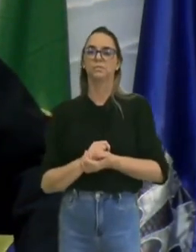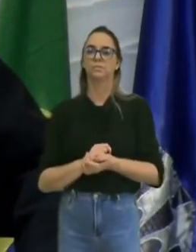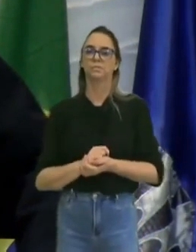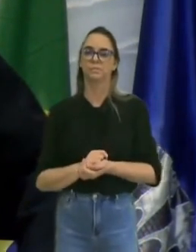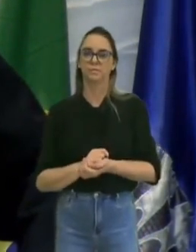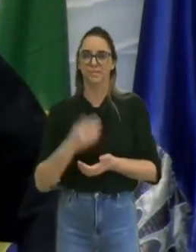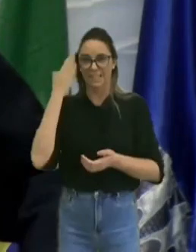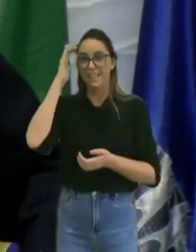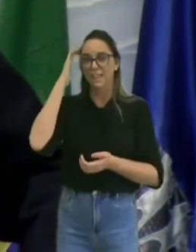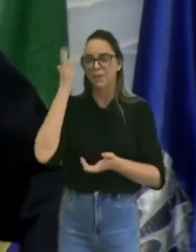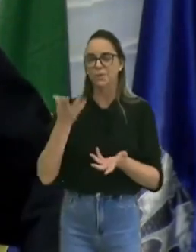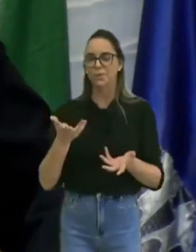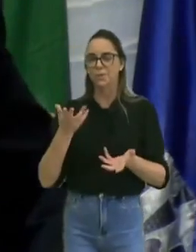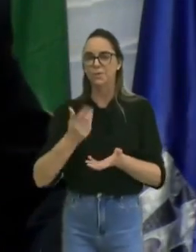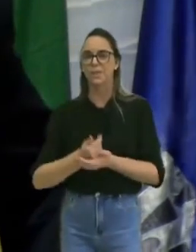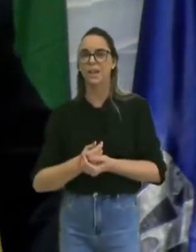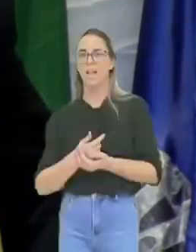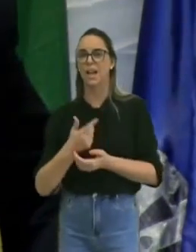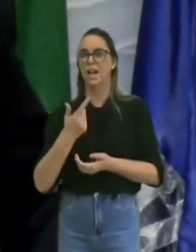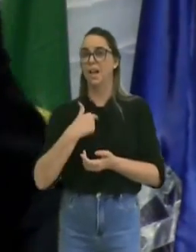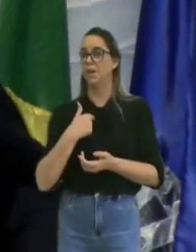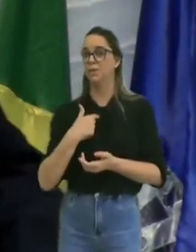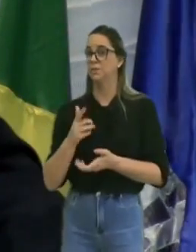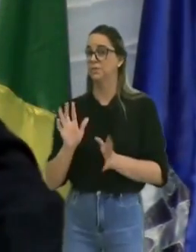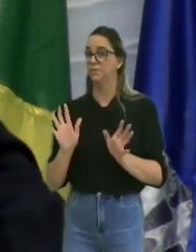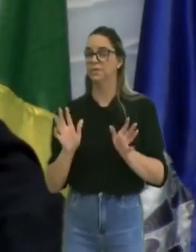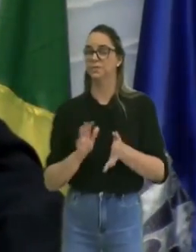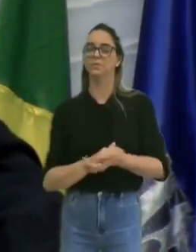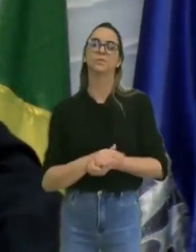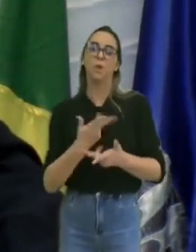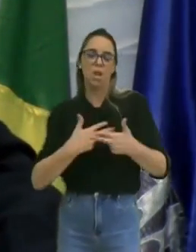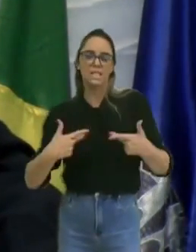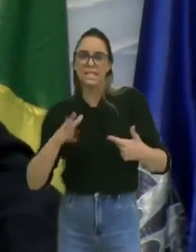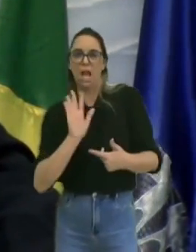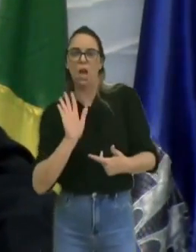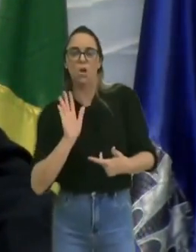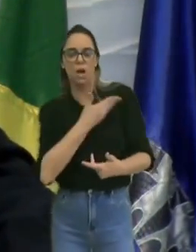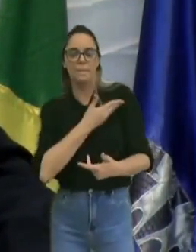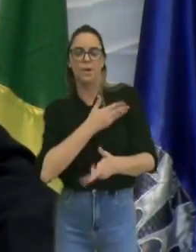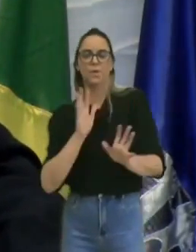Entendeu como é? Eu não mero em muitas coisas não, meu amigo.